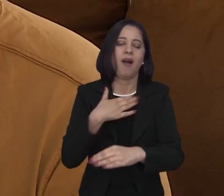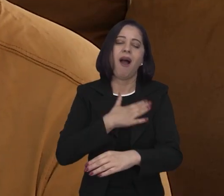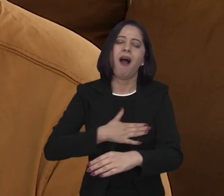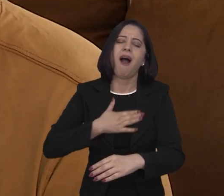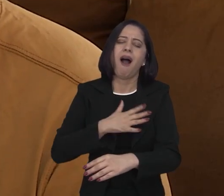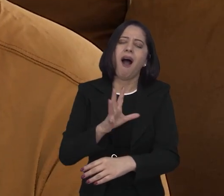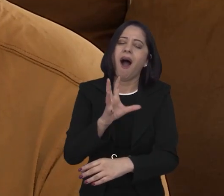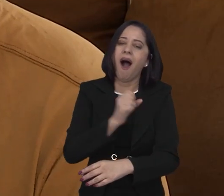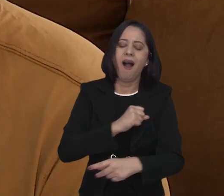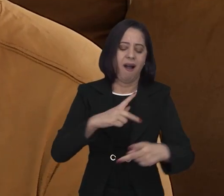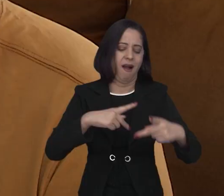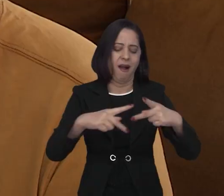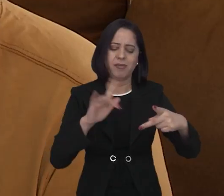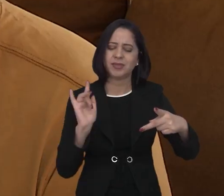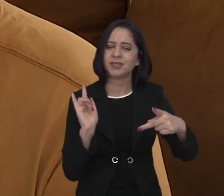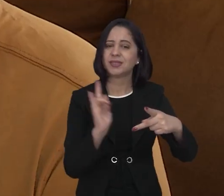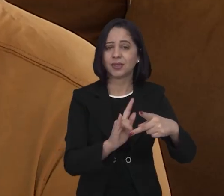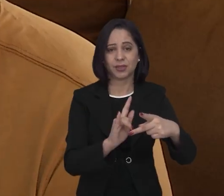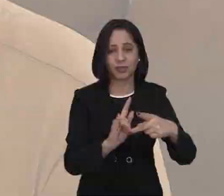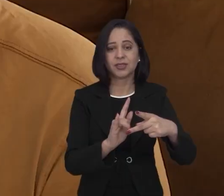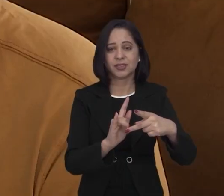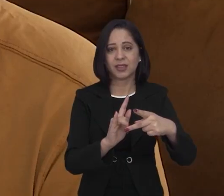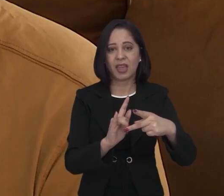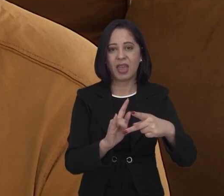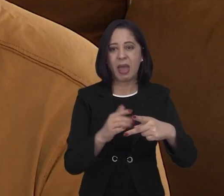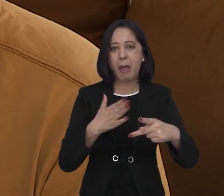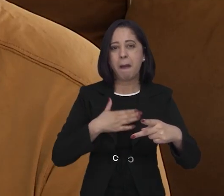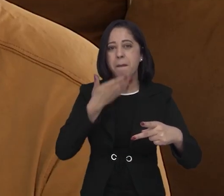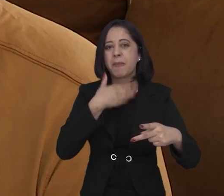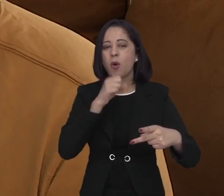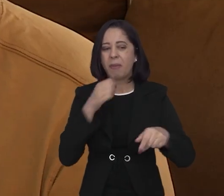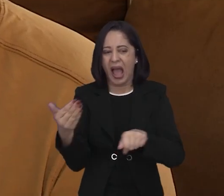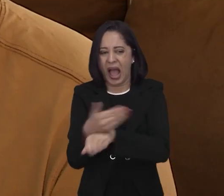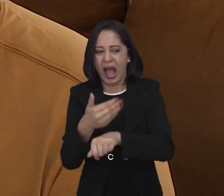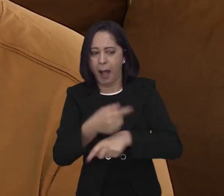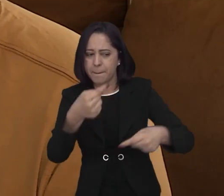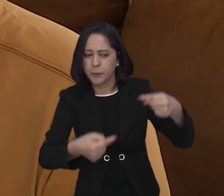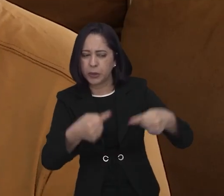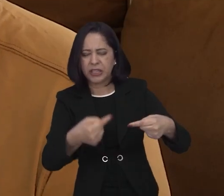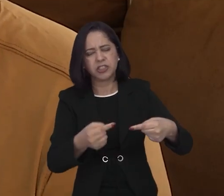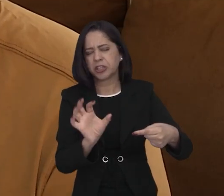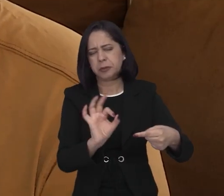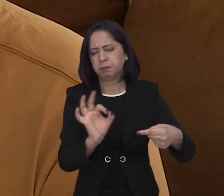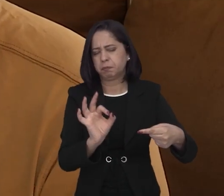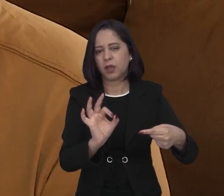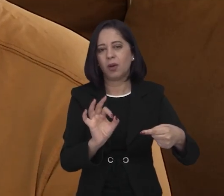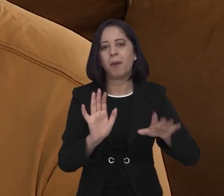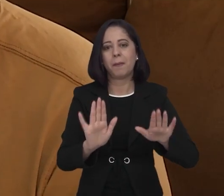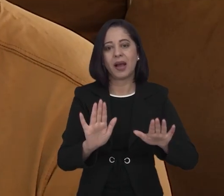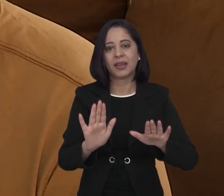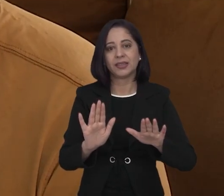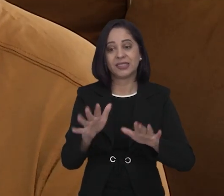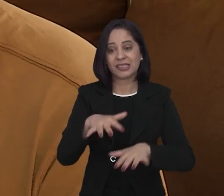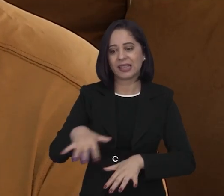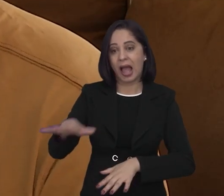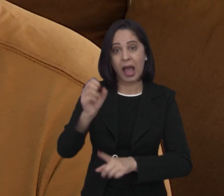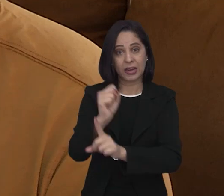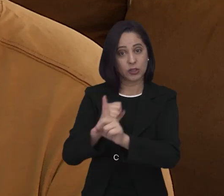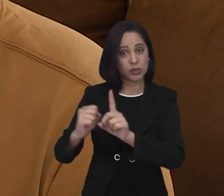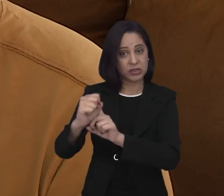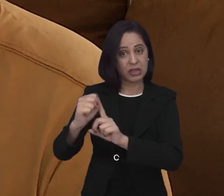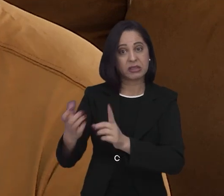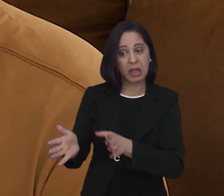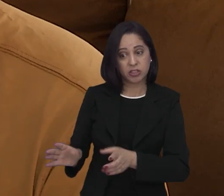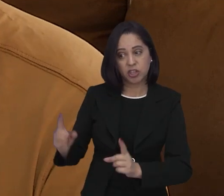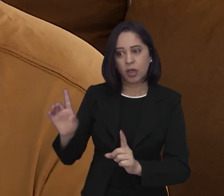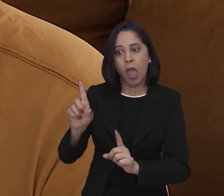quanto que ele gostava da cidade, o que ele podia fazer. Na questão política ele não teve uma participação muito grande, mas assim, na questão